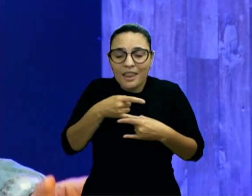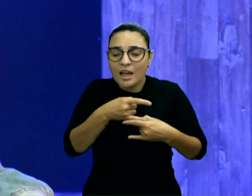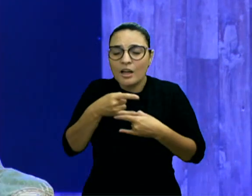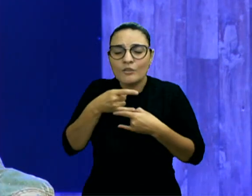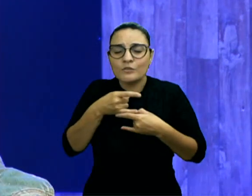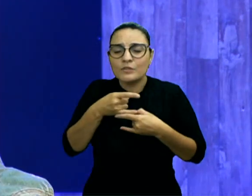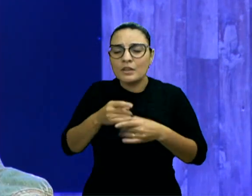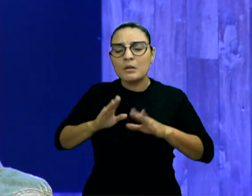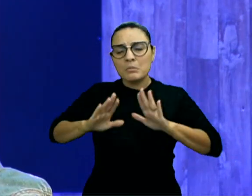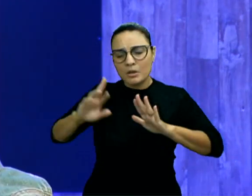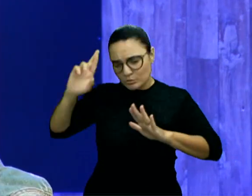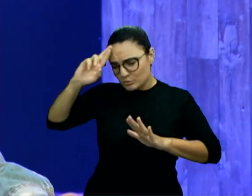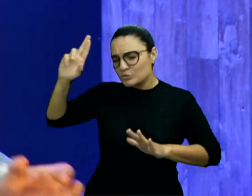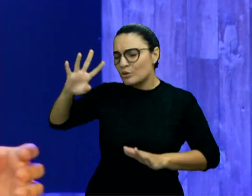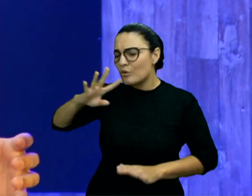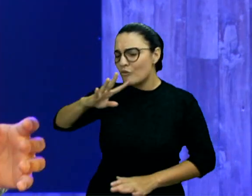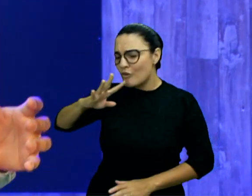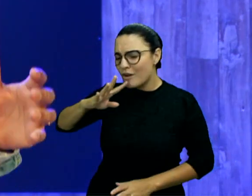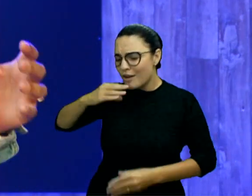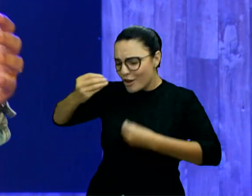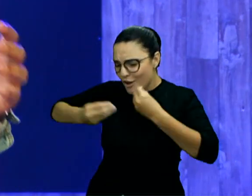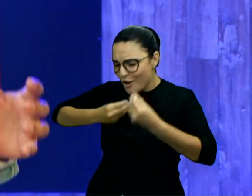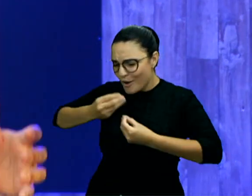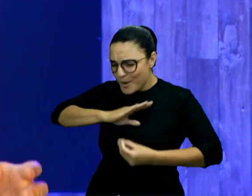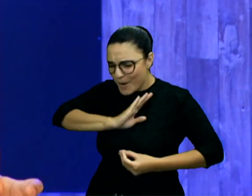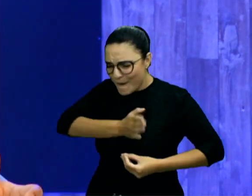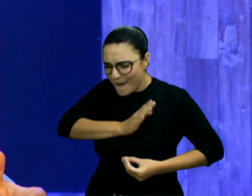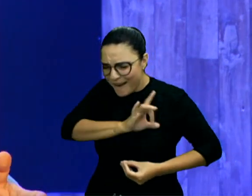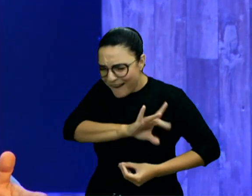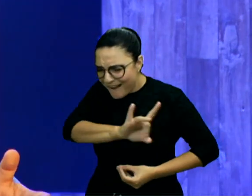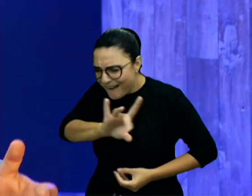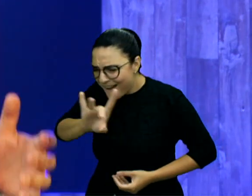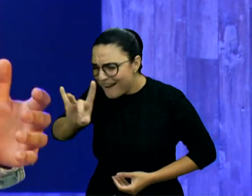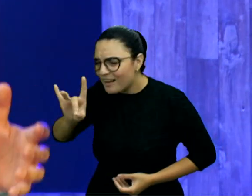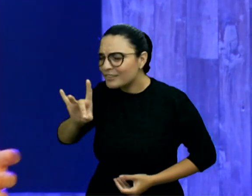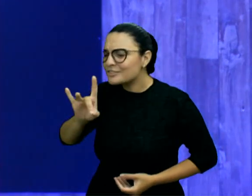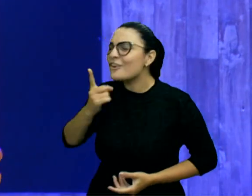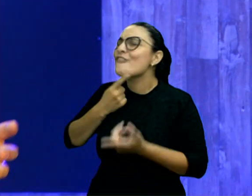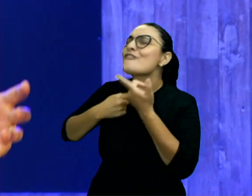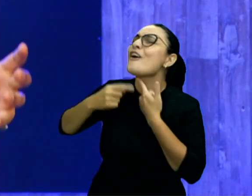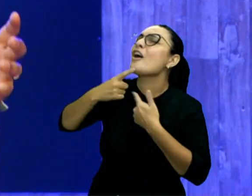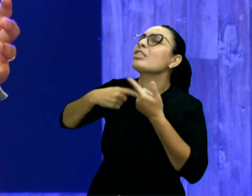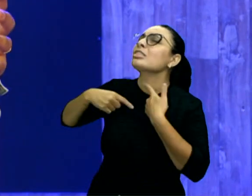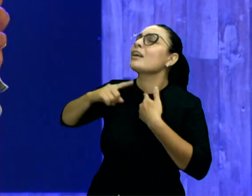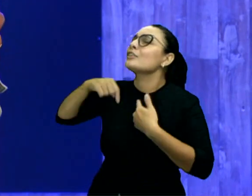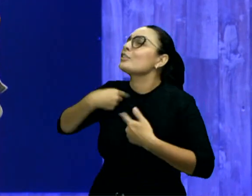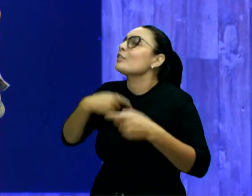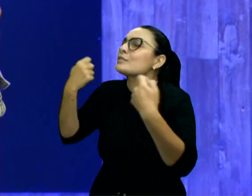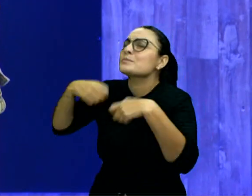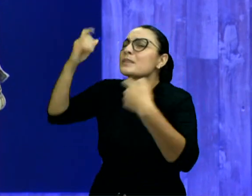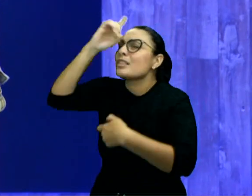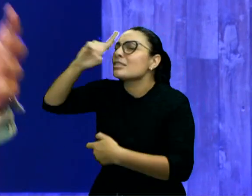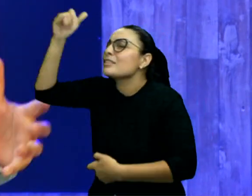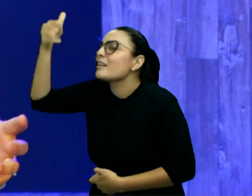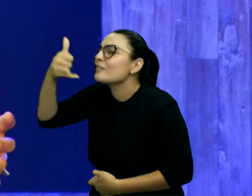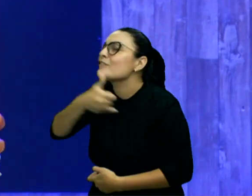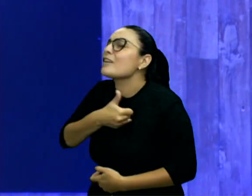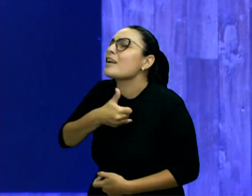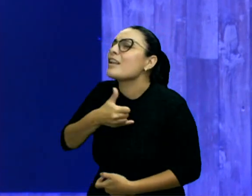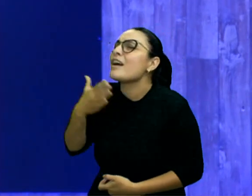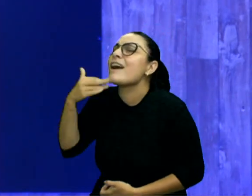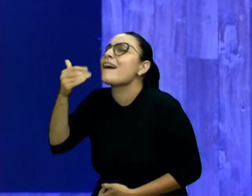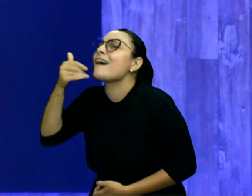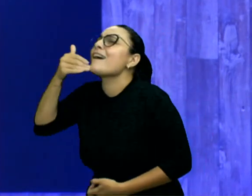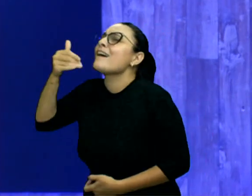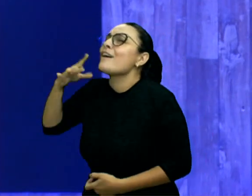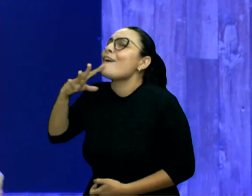conhece o nosso coração, o Senhor conhece, Pai, o desejo que nós temos de te ouvir, de conhecer o